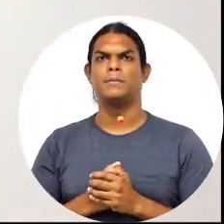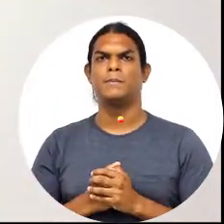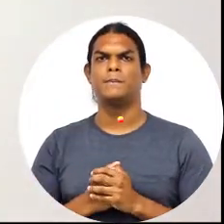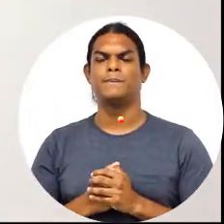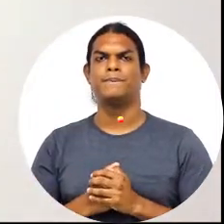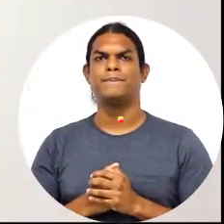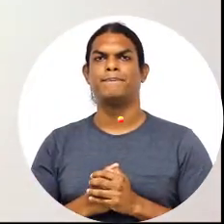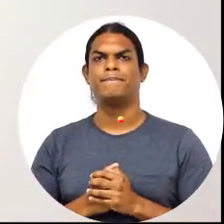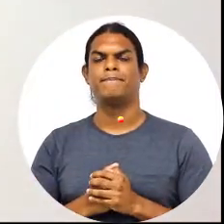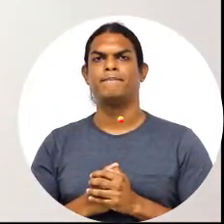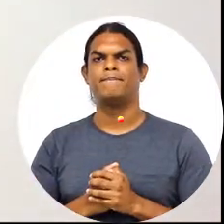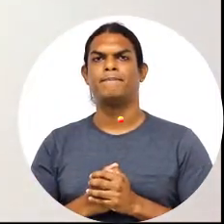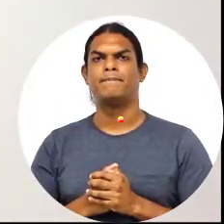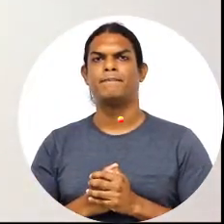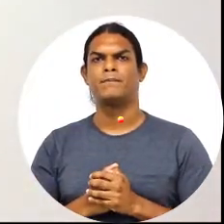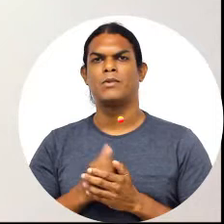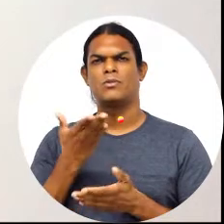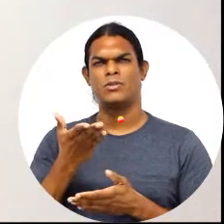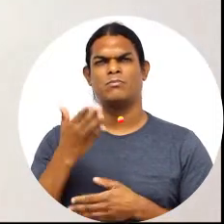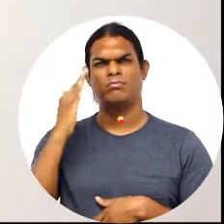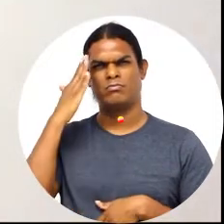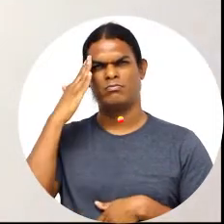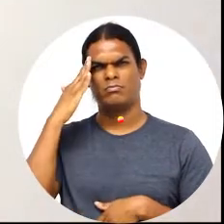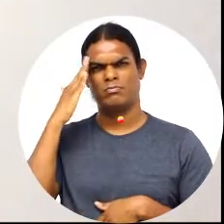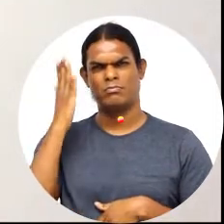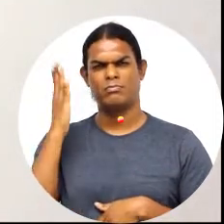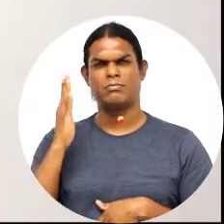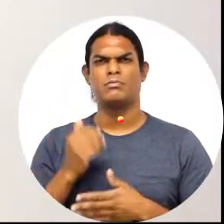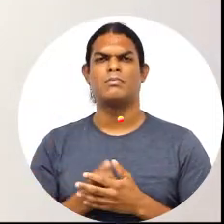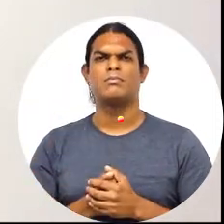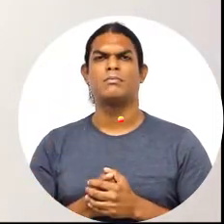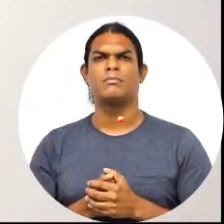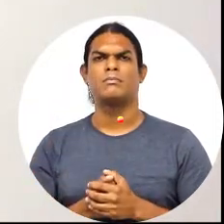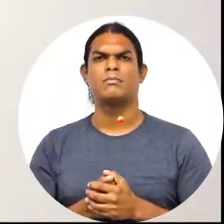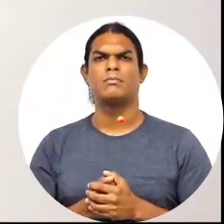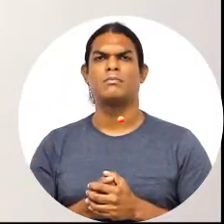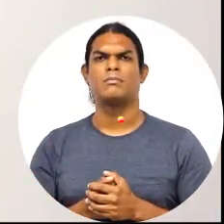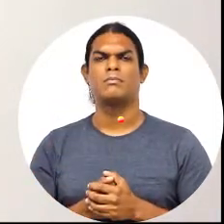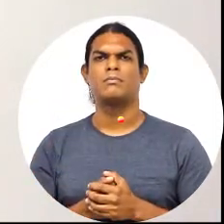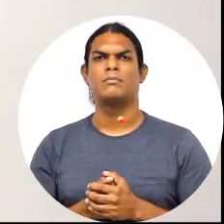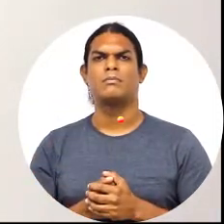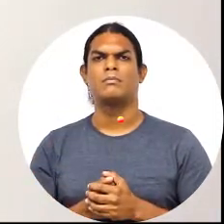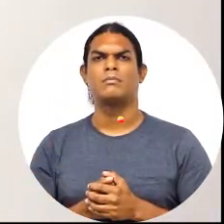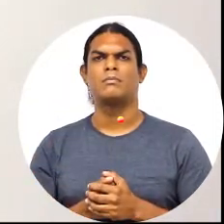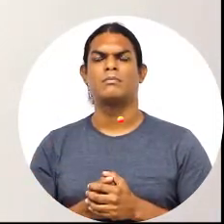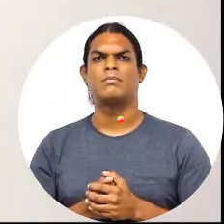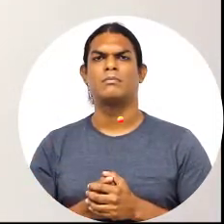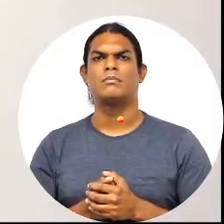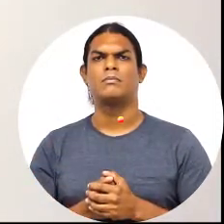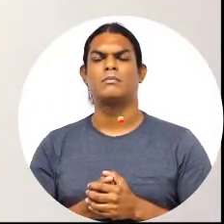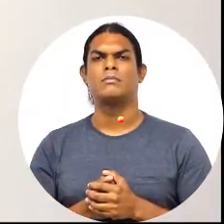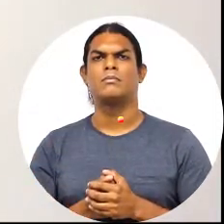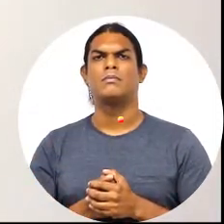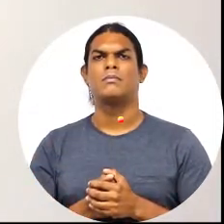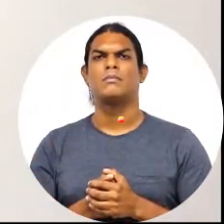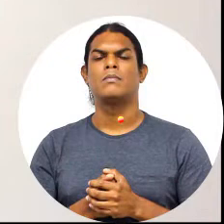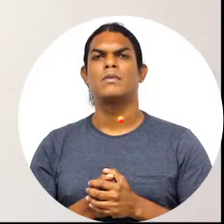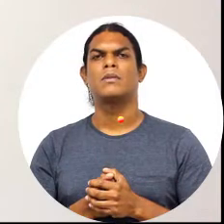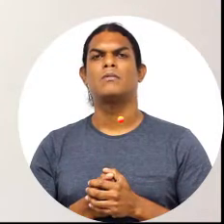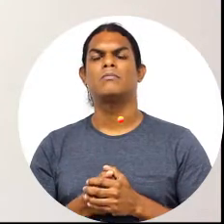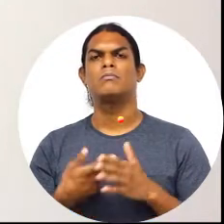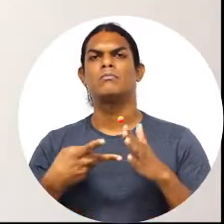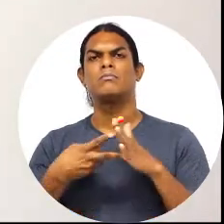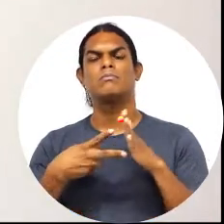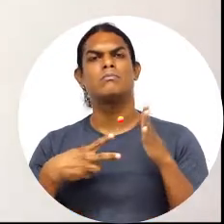que é cidadania, né? Você sabe o que é? Cidadania tem um conceito duplo.